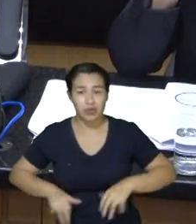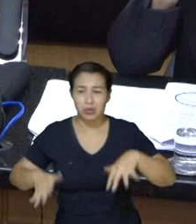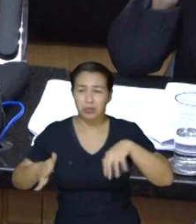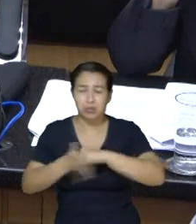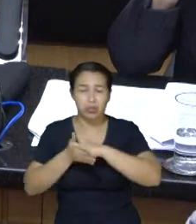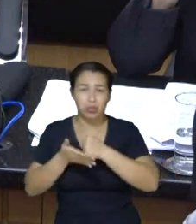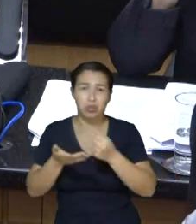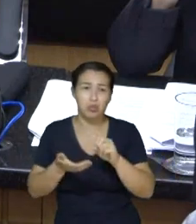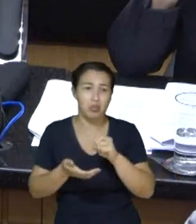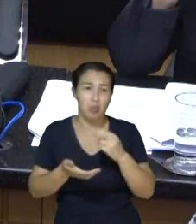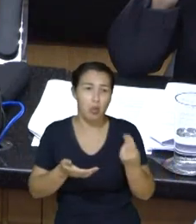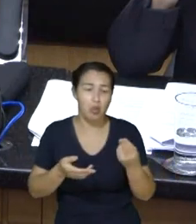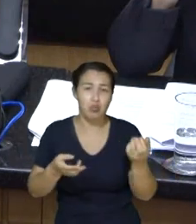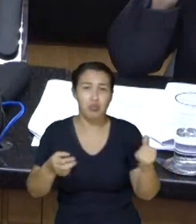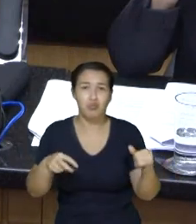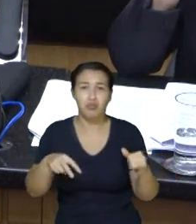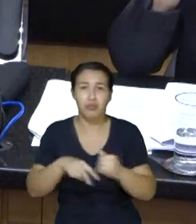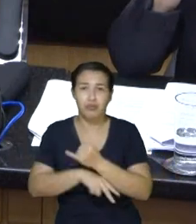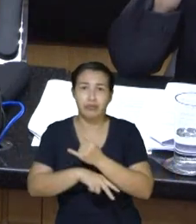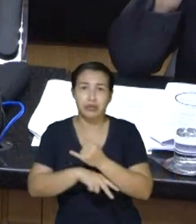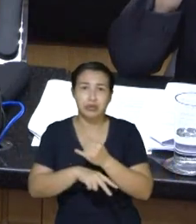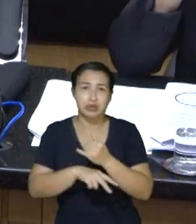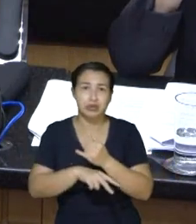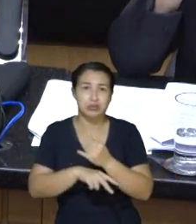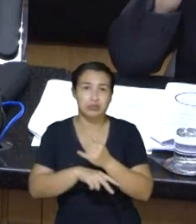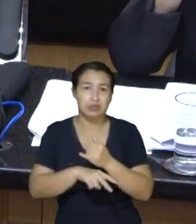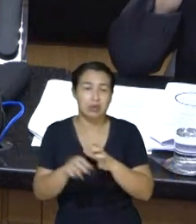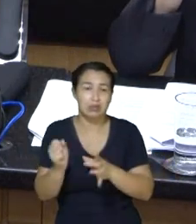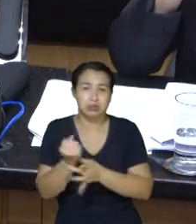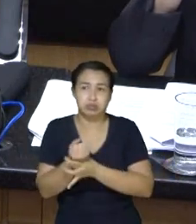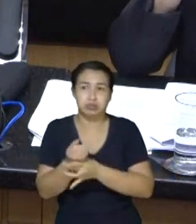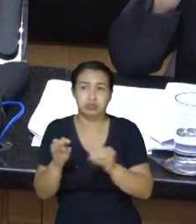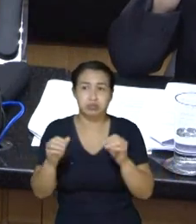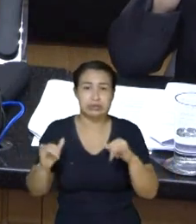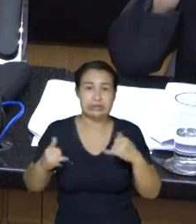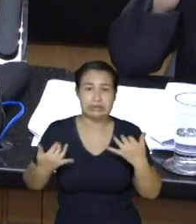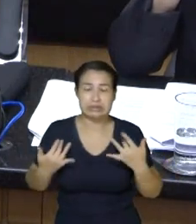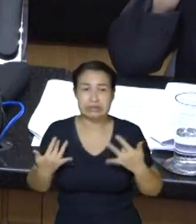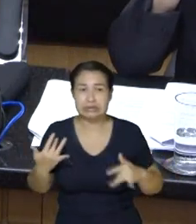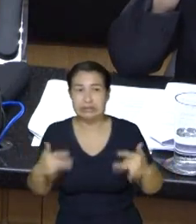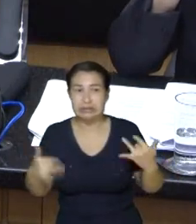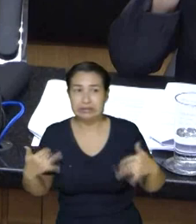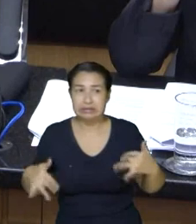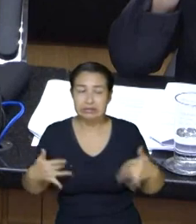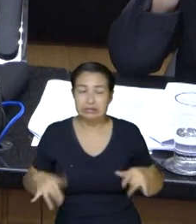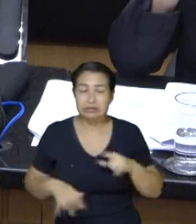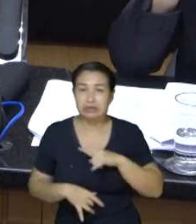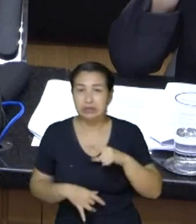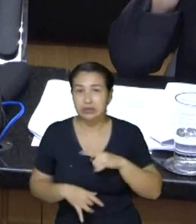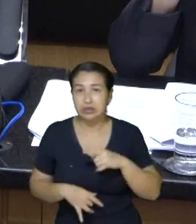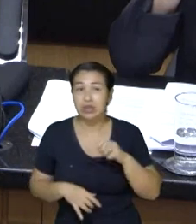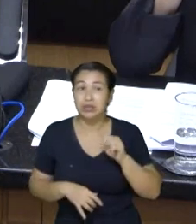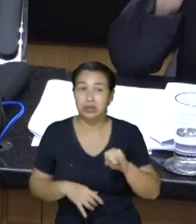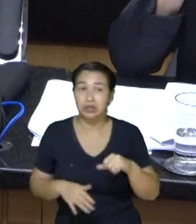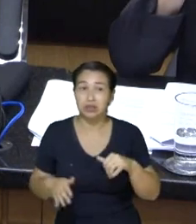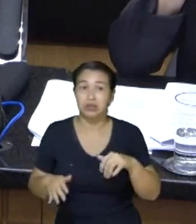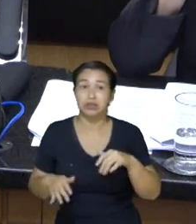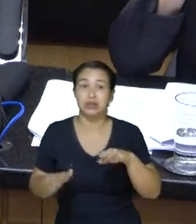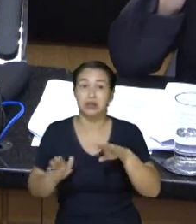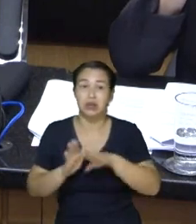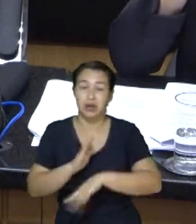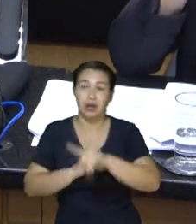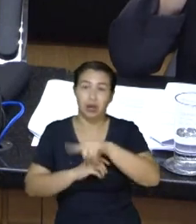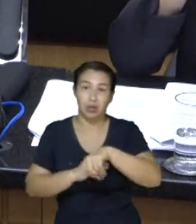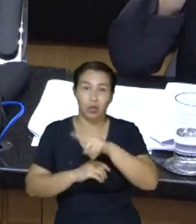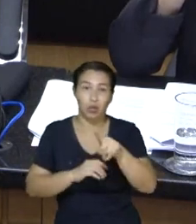mesmo sendo vítimas de algum caso de insegurança no Estado de Santa Catarina. Se nós tivermos essa derrubada, nós teremos um relatório e